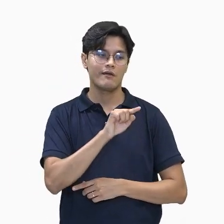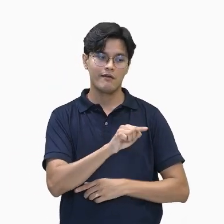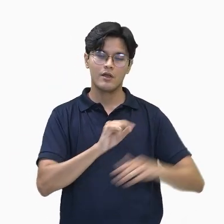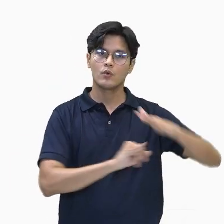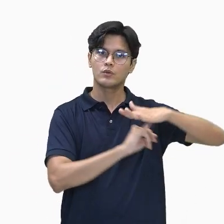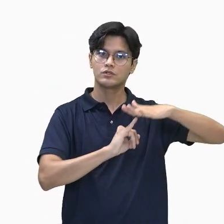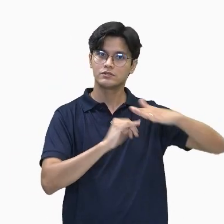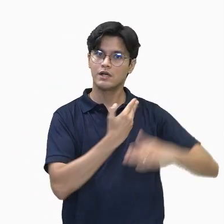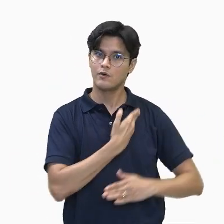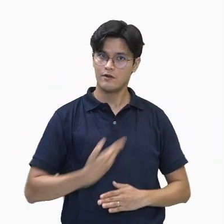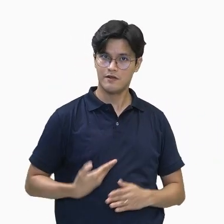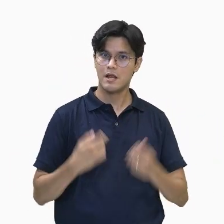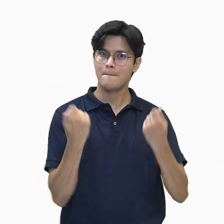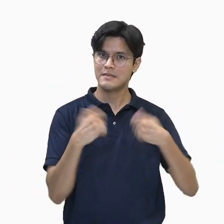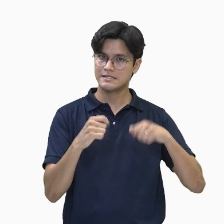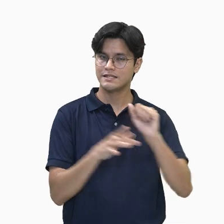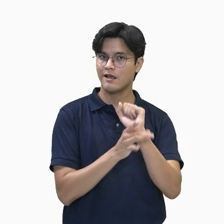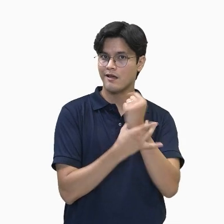liberdades individuais